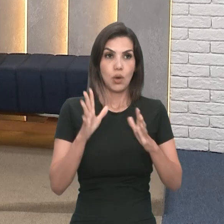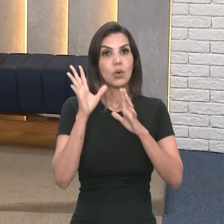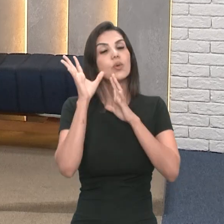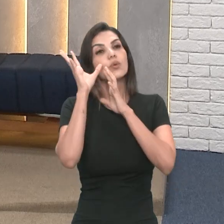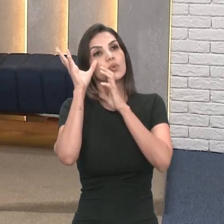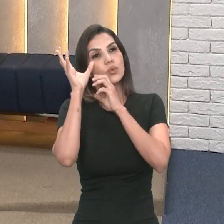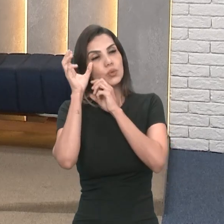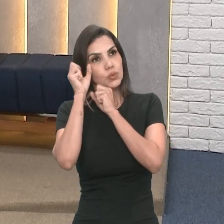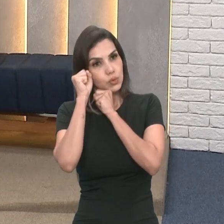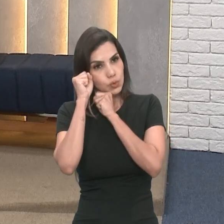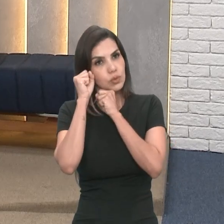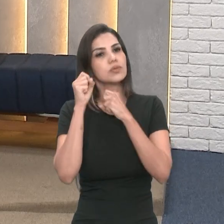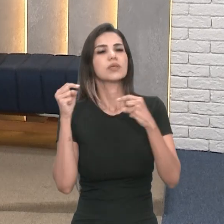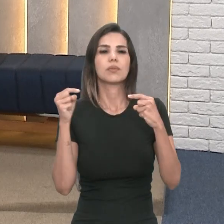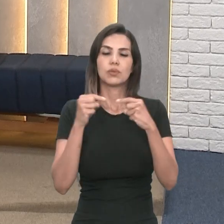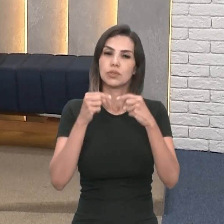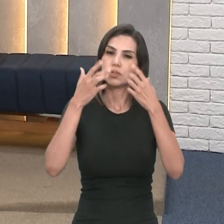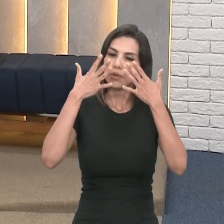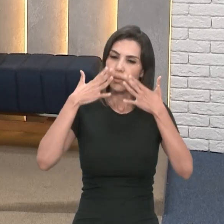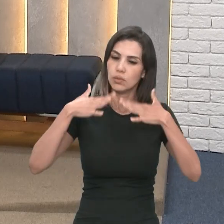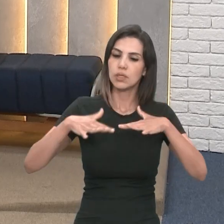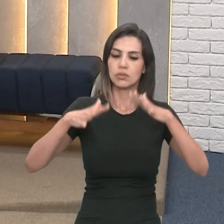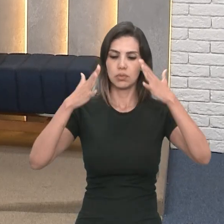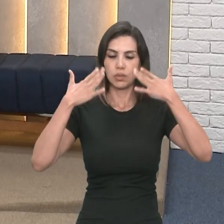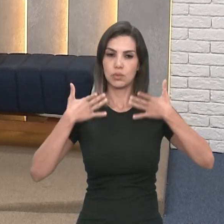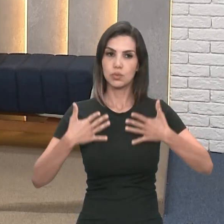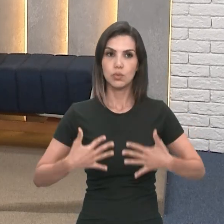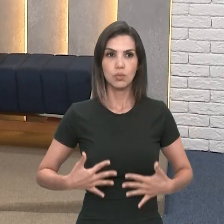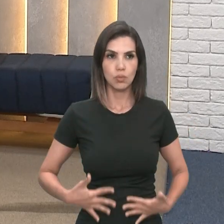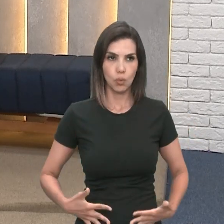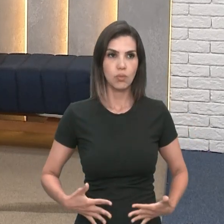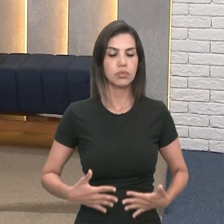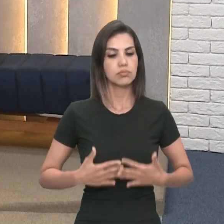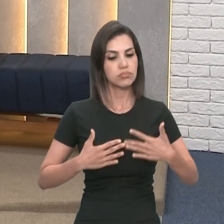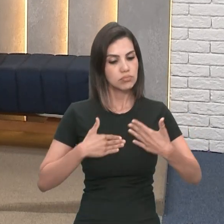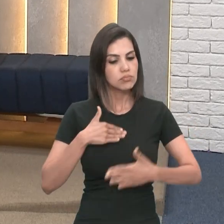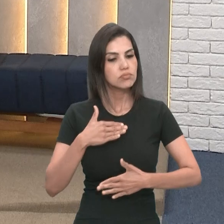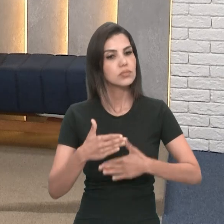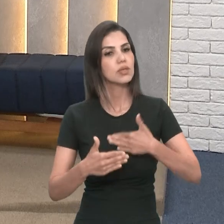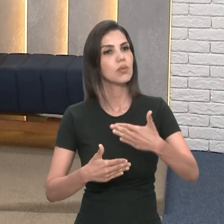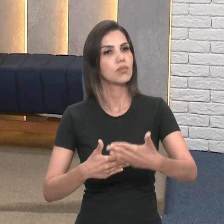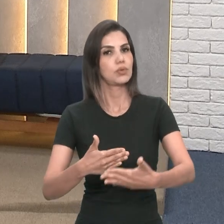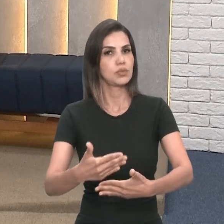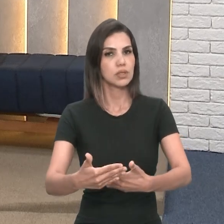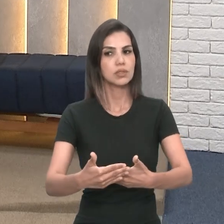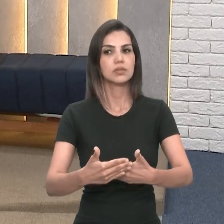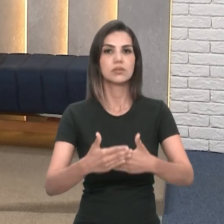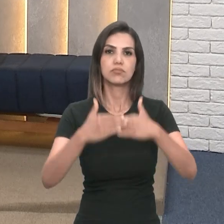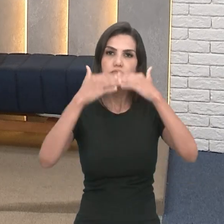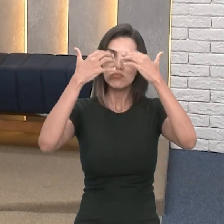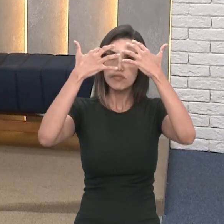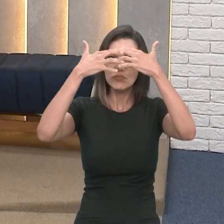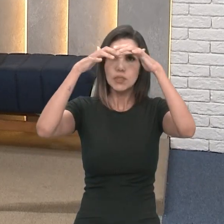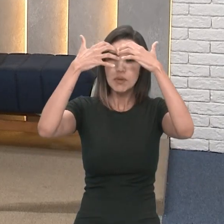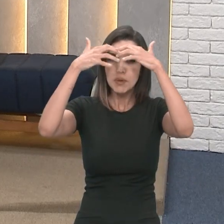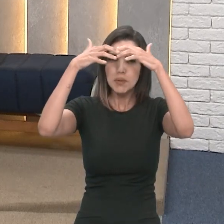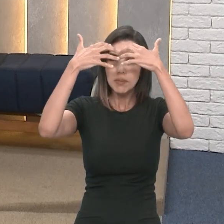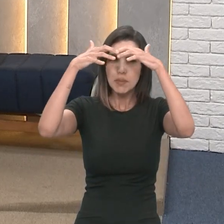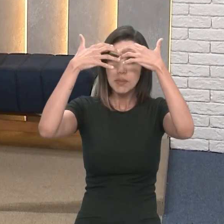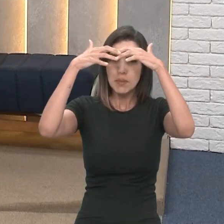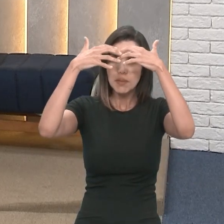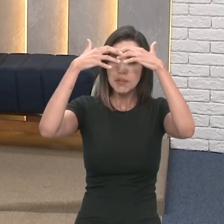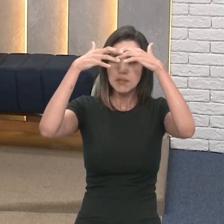né, fisiológico, ele é um processo totalmente ativo. O nosso sistema nervoso está trabalhando de forma